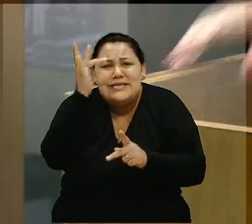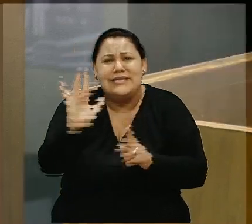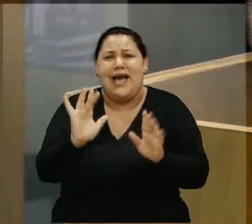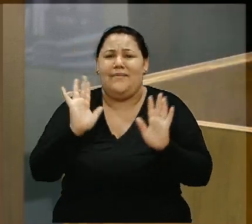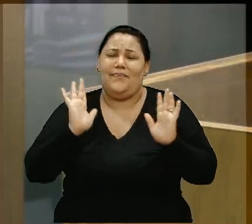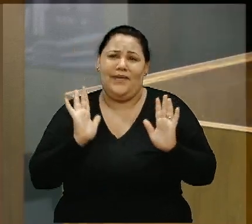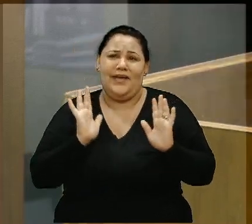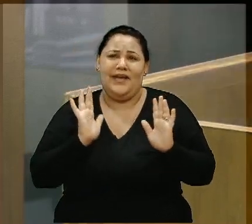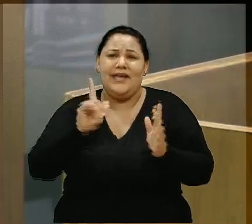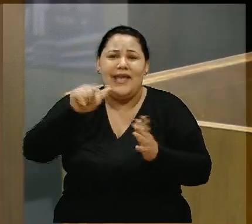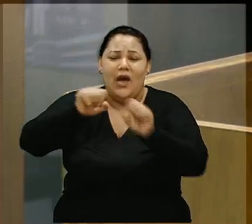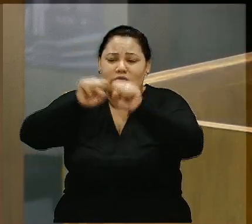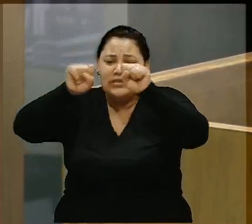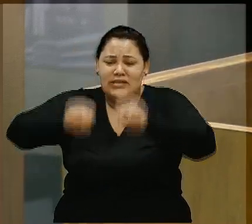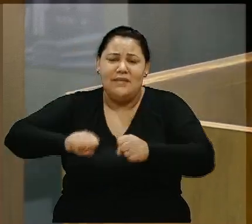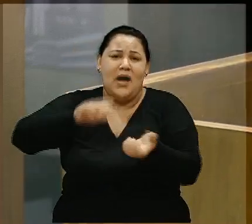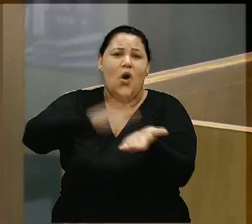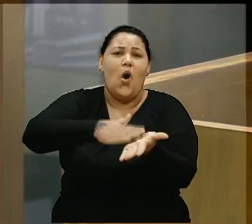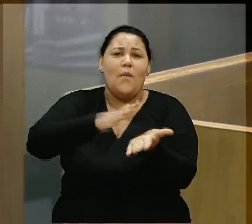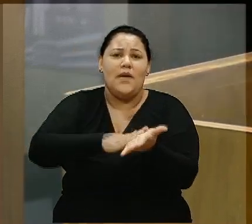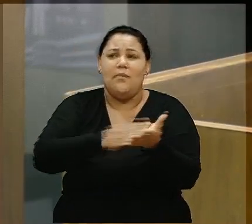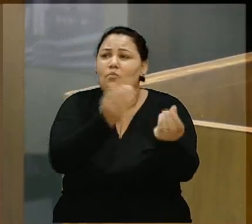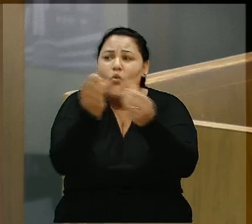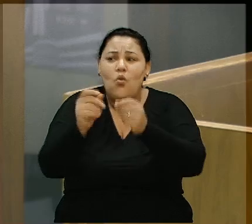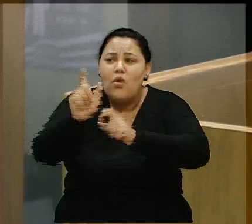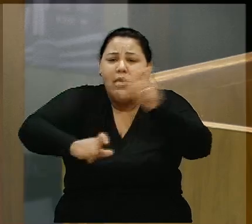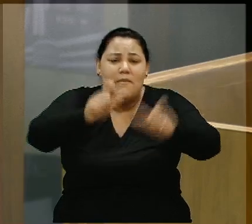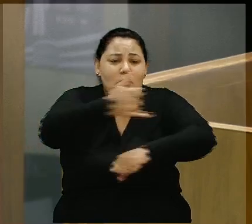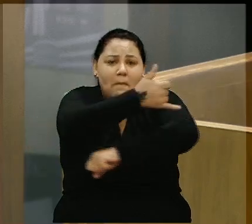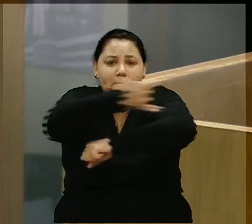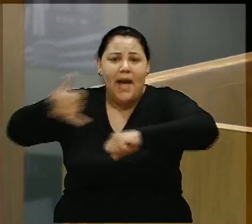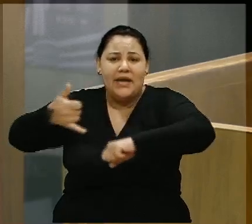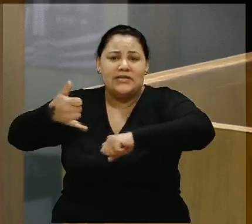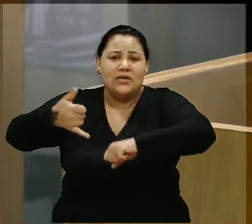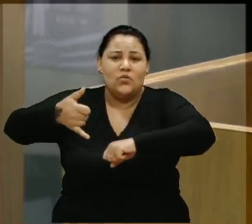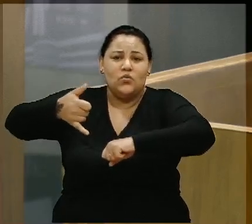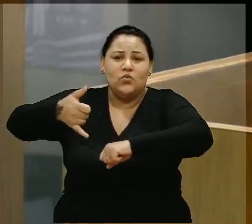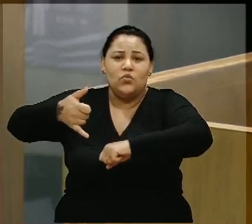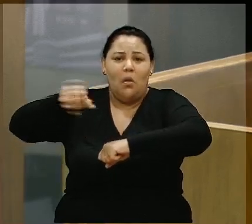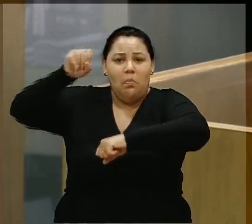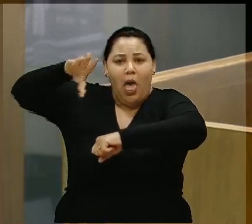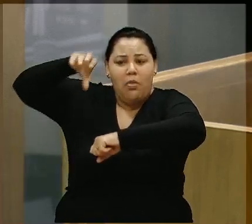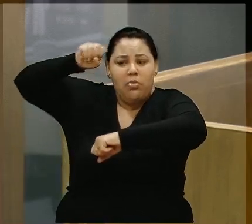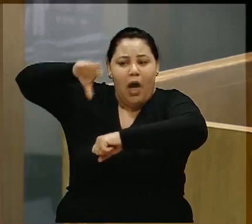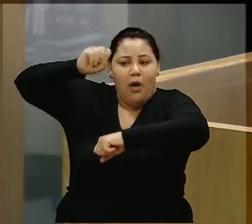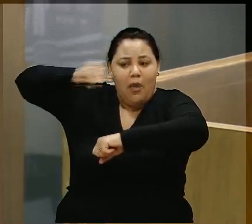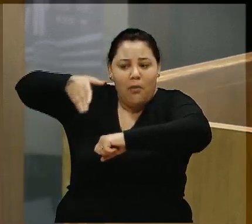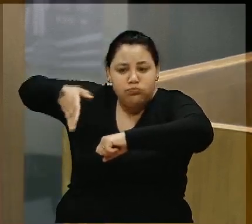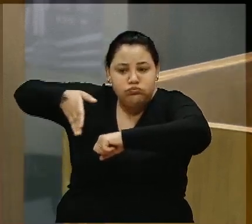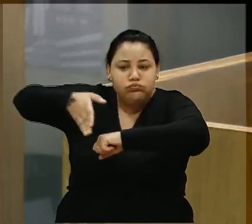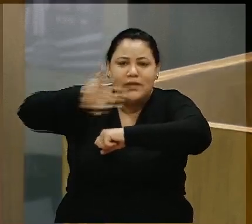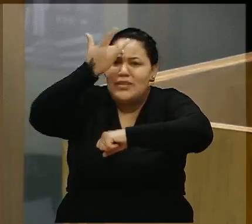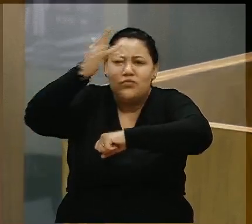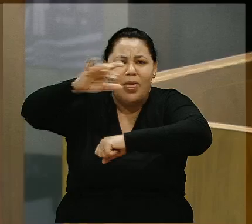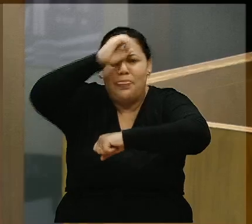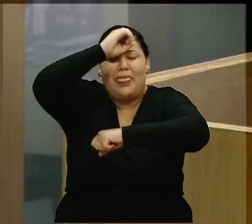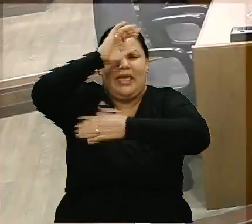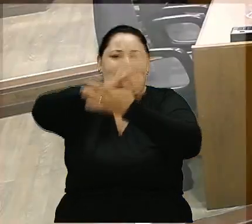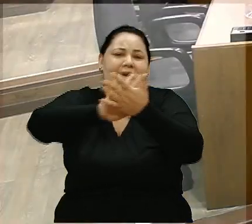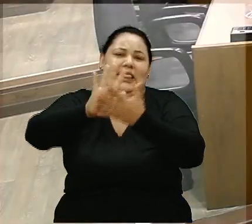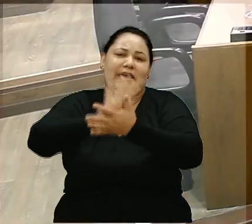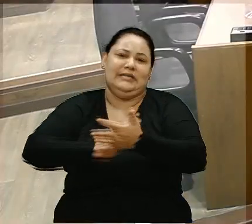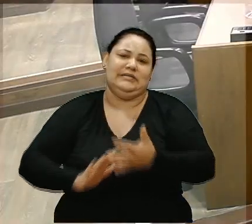cobrança. Muitas das pessoas que passam por ali, elas não sabem. Então, é isso que nos preocupa. Seu à parte, vereador